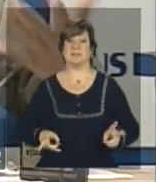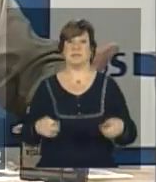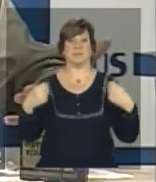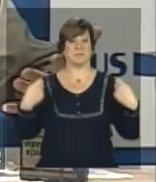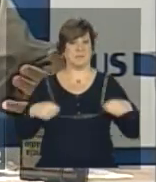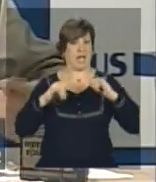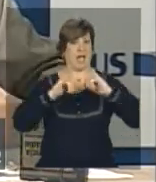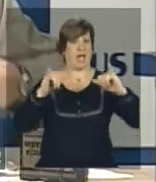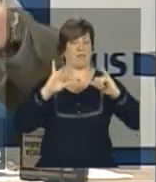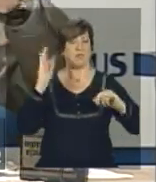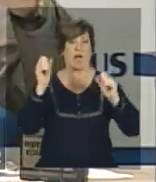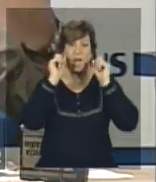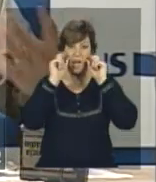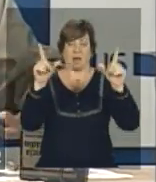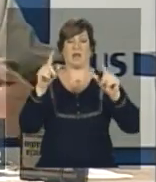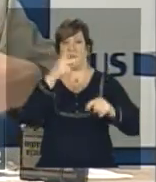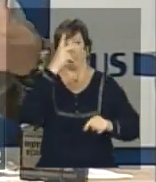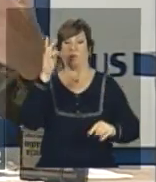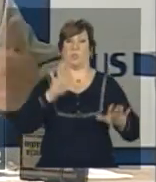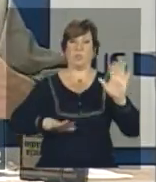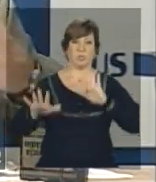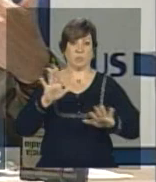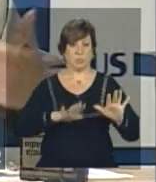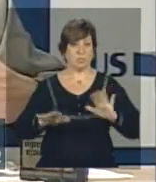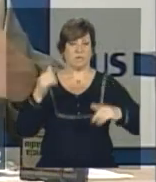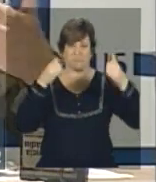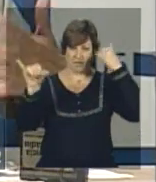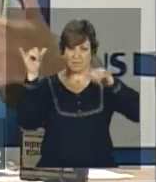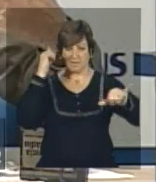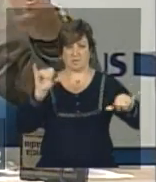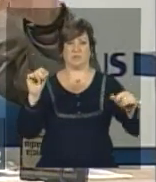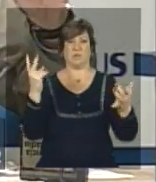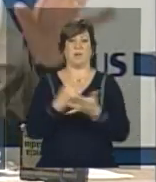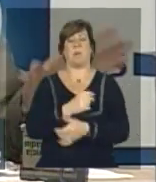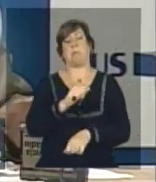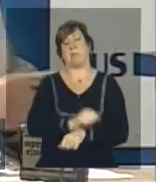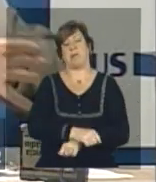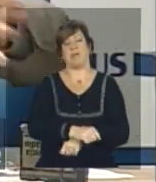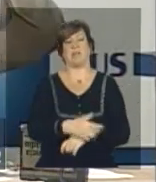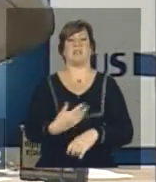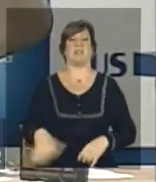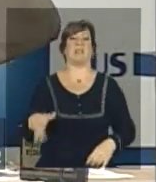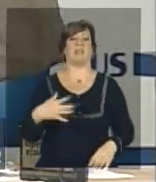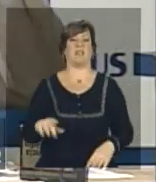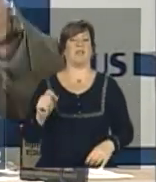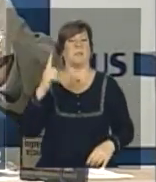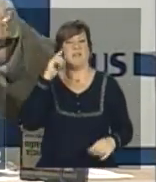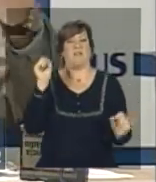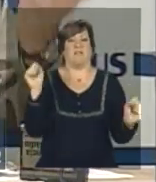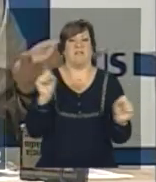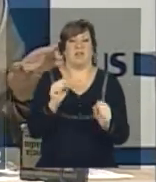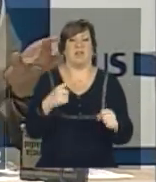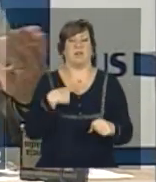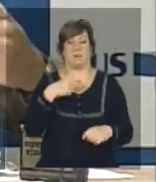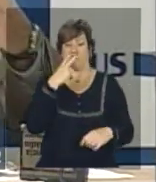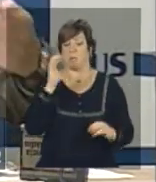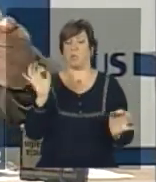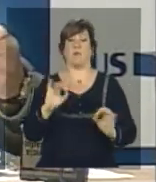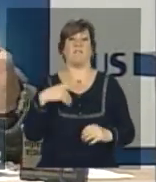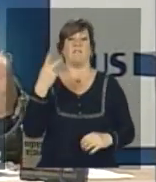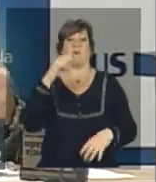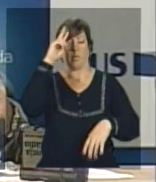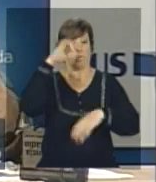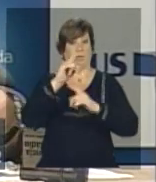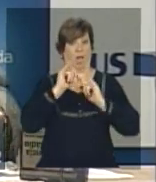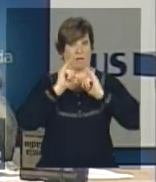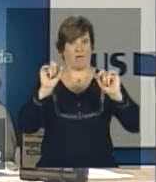para mobilizar, né? Fazer com que as pessoas saiam da, vamos dizer assim, daquela inércia do no inverno, segundo semestre, quase não se ouve falar de